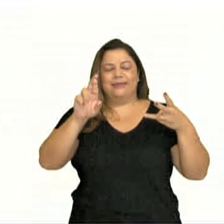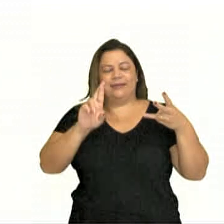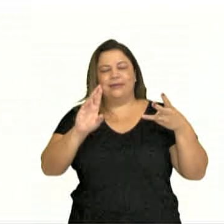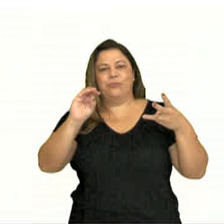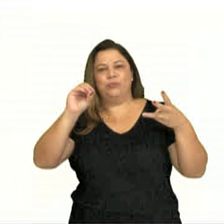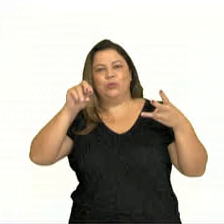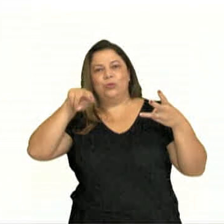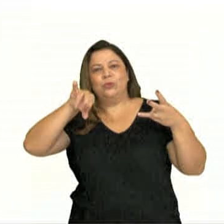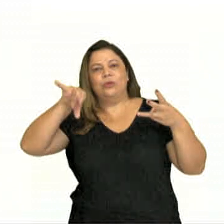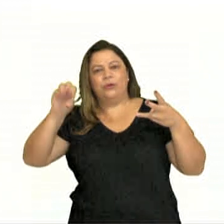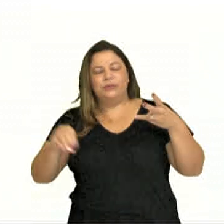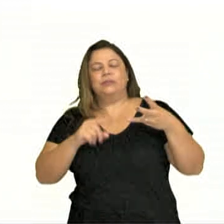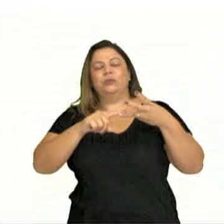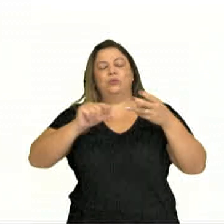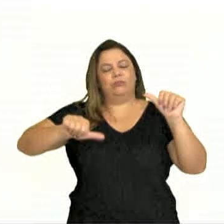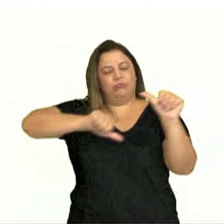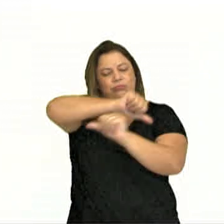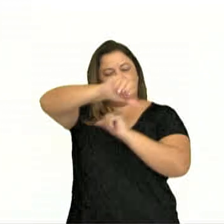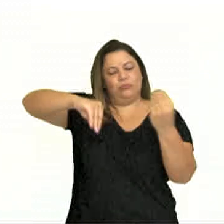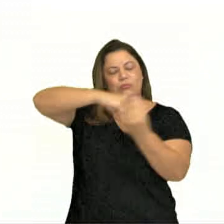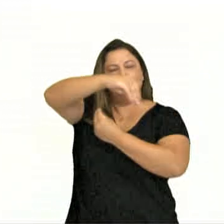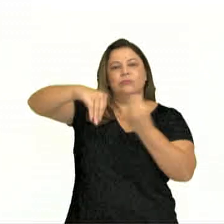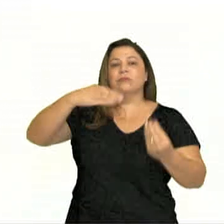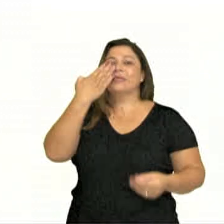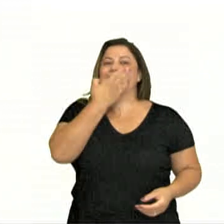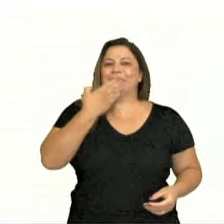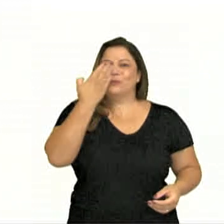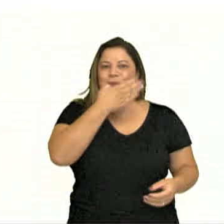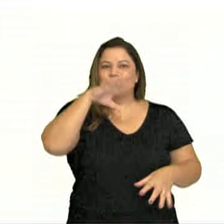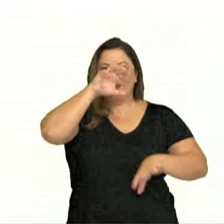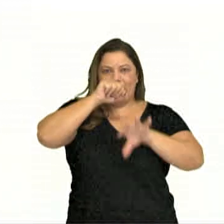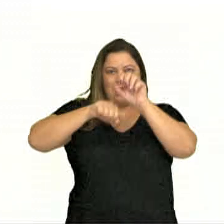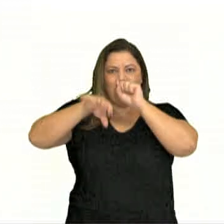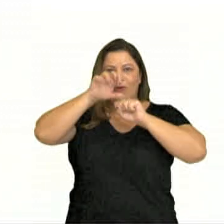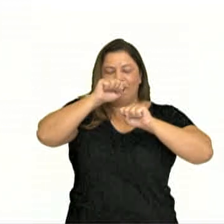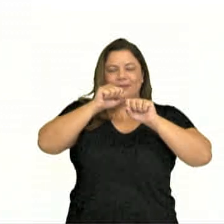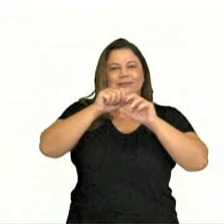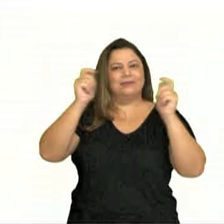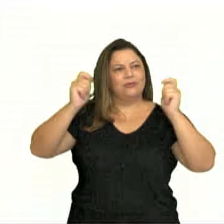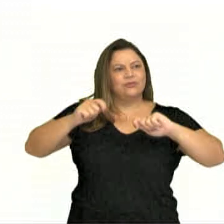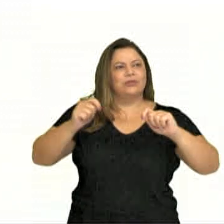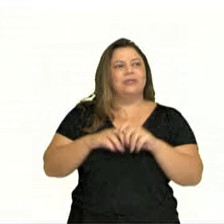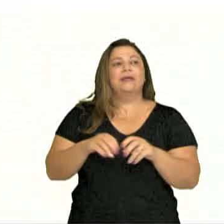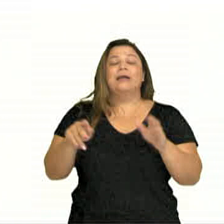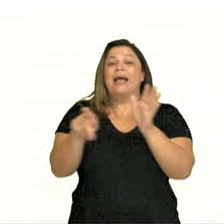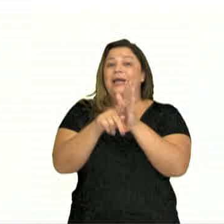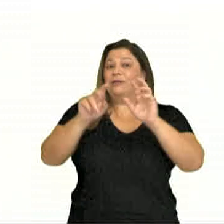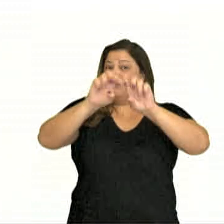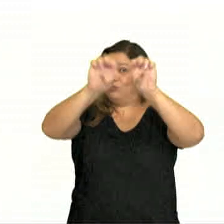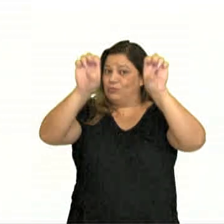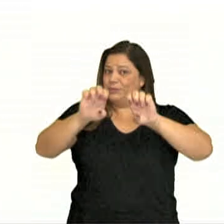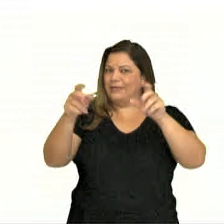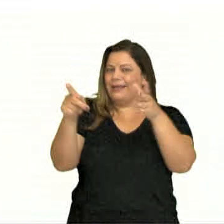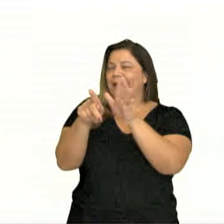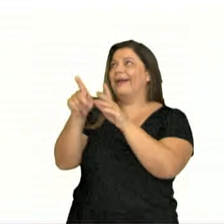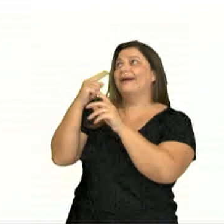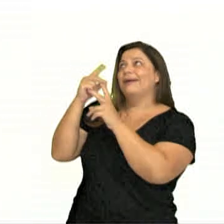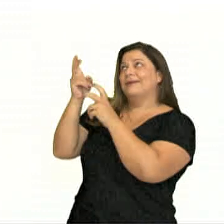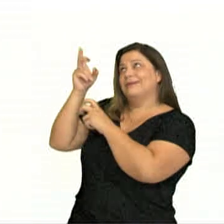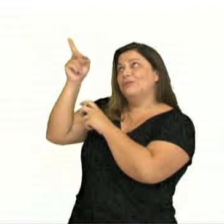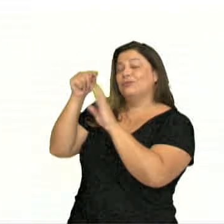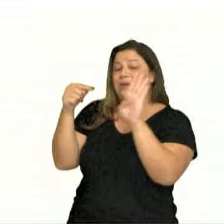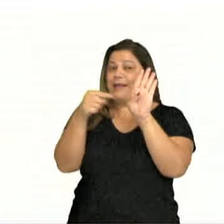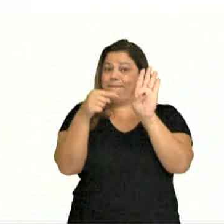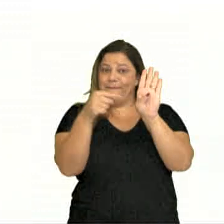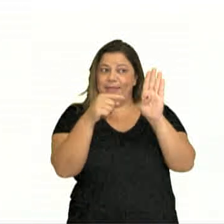produtos, açúcar e oxigênio. E quem faz essa conversão? É essa estrutura que nós perguntamos na alternativa B.